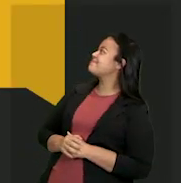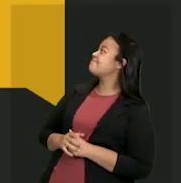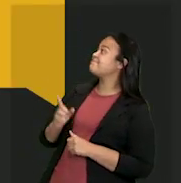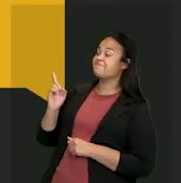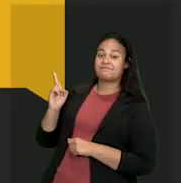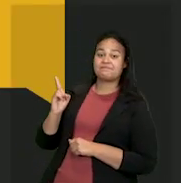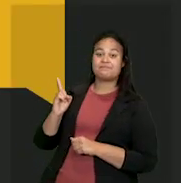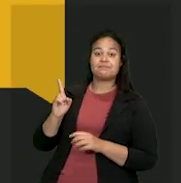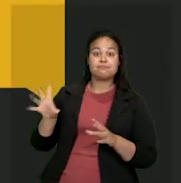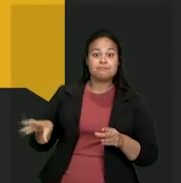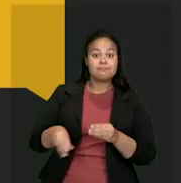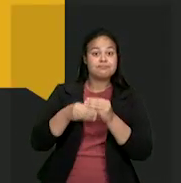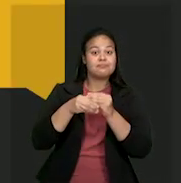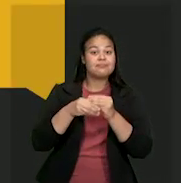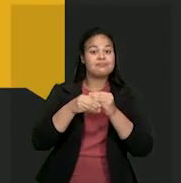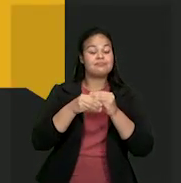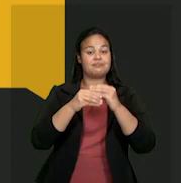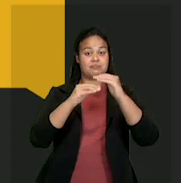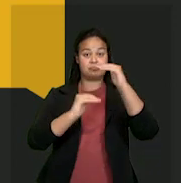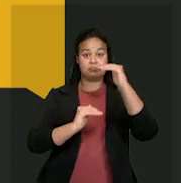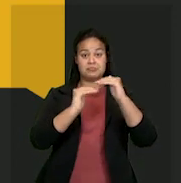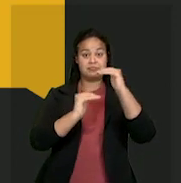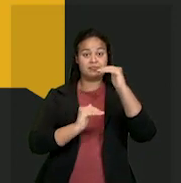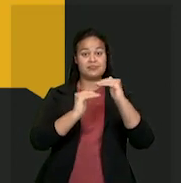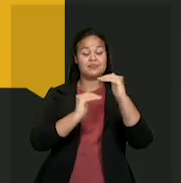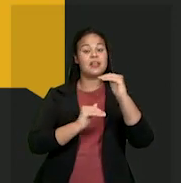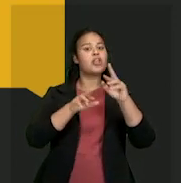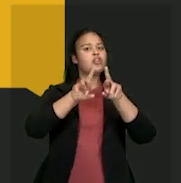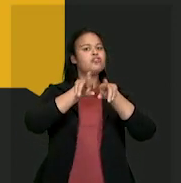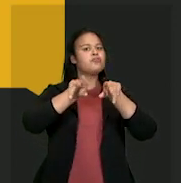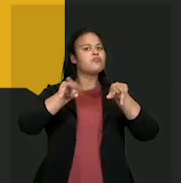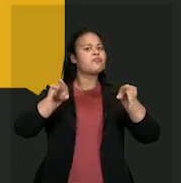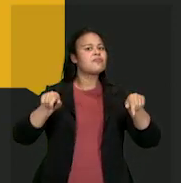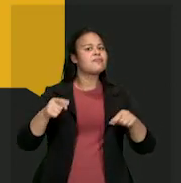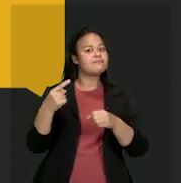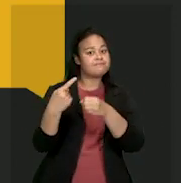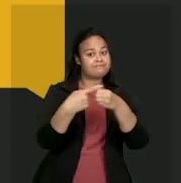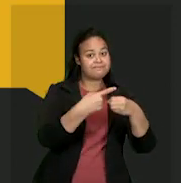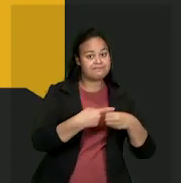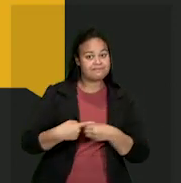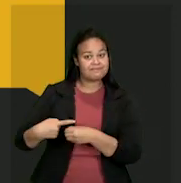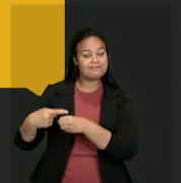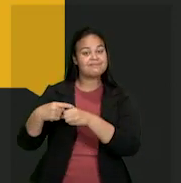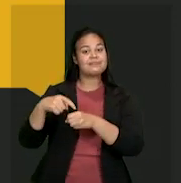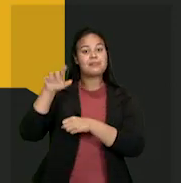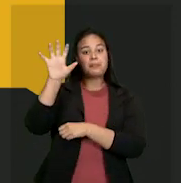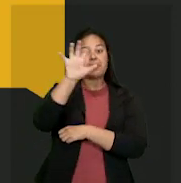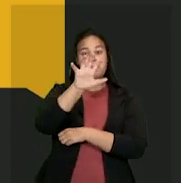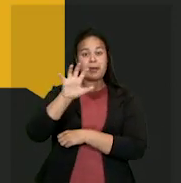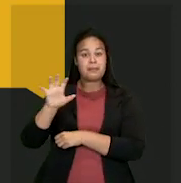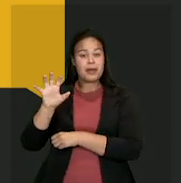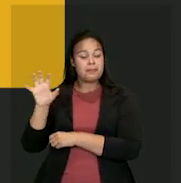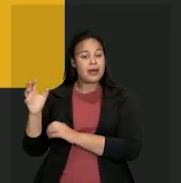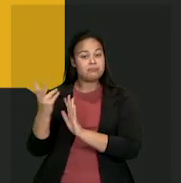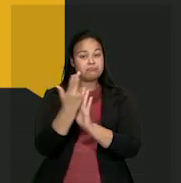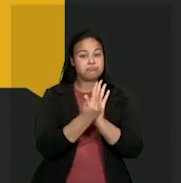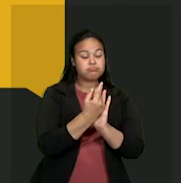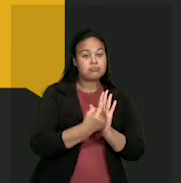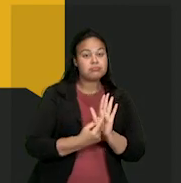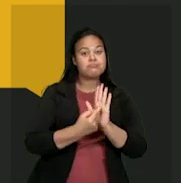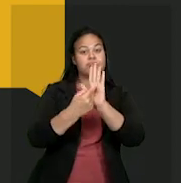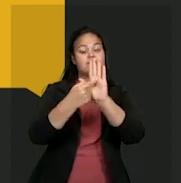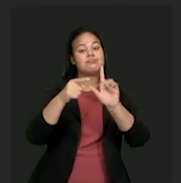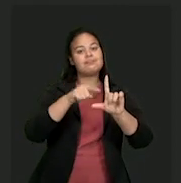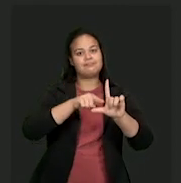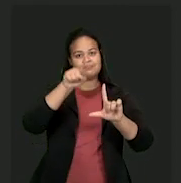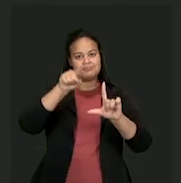Estabelecer conexões e hierarquias entre diferentes cidades, utilizando mapas temáticos e representações